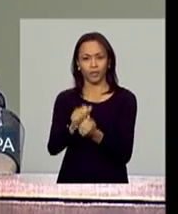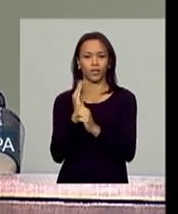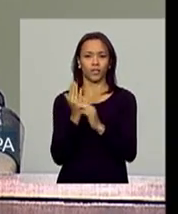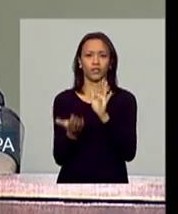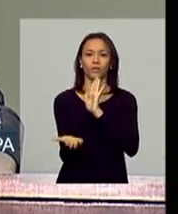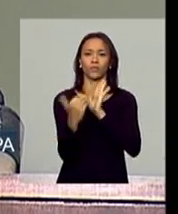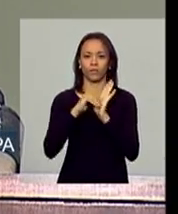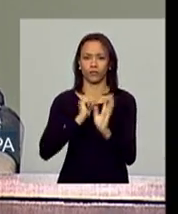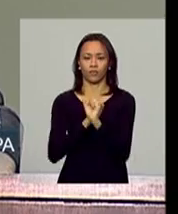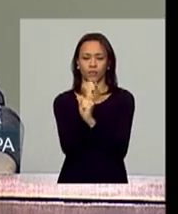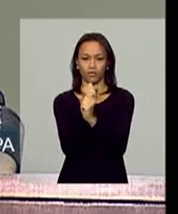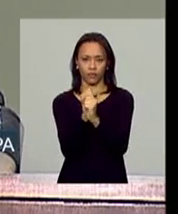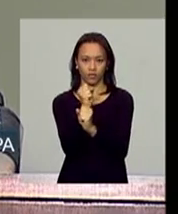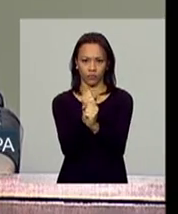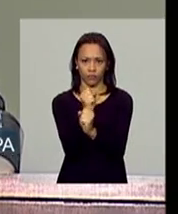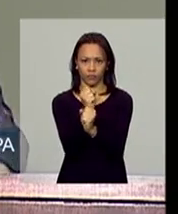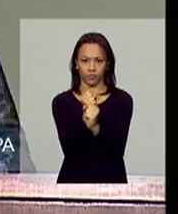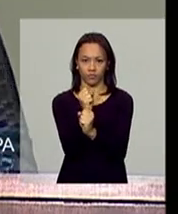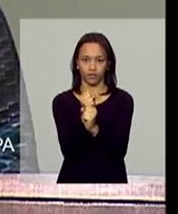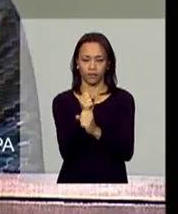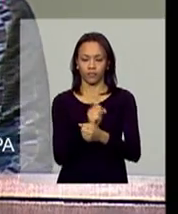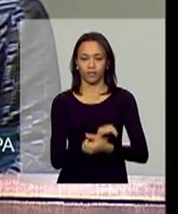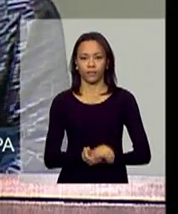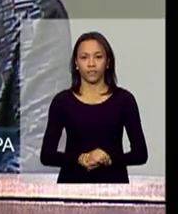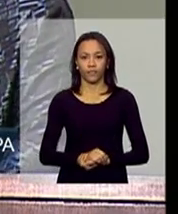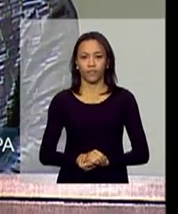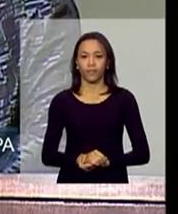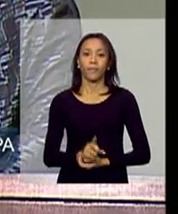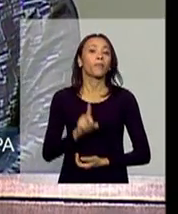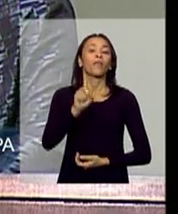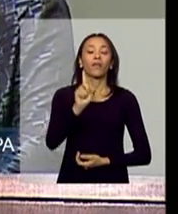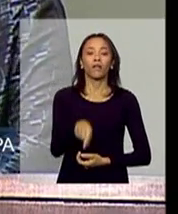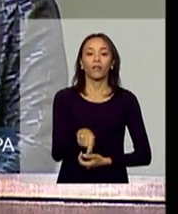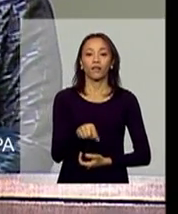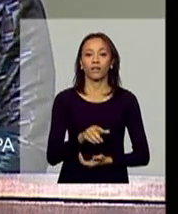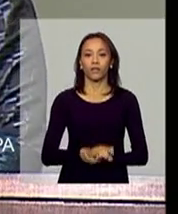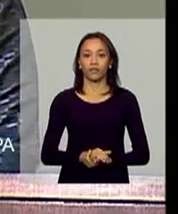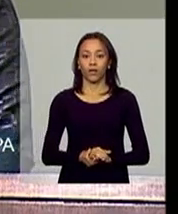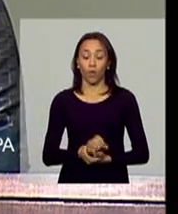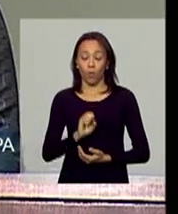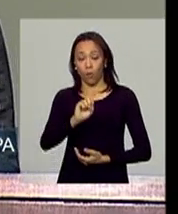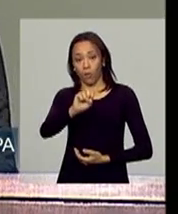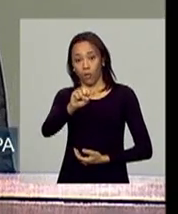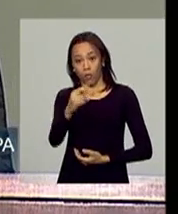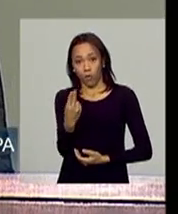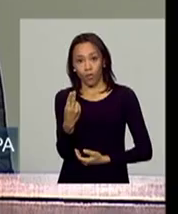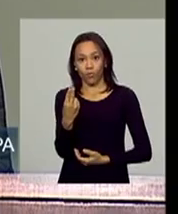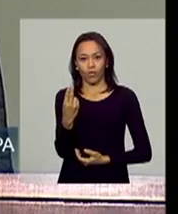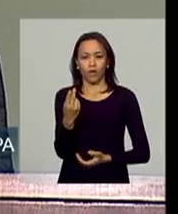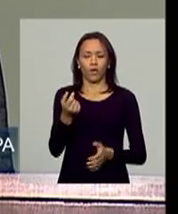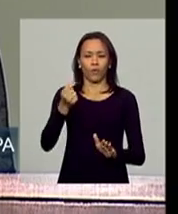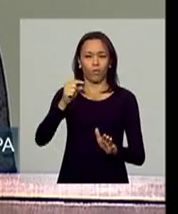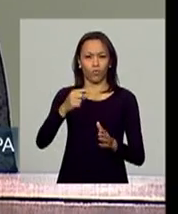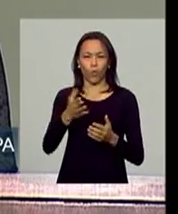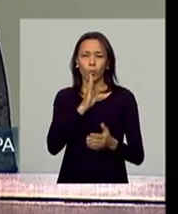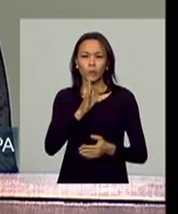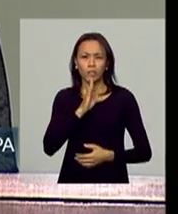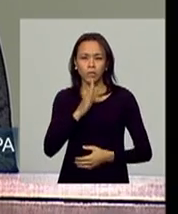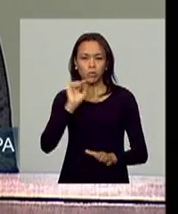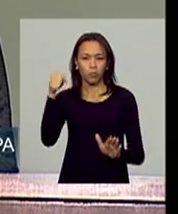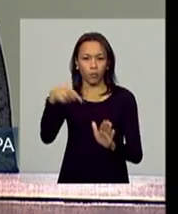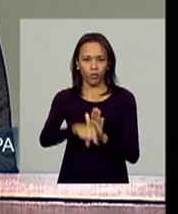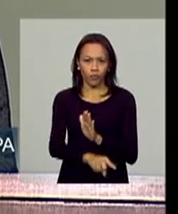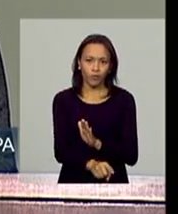anos é a preservação, o aprofundamento da democracia e